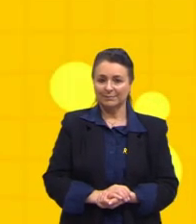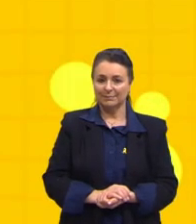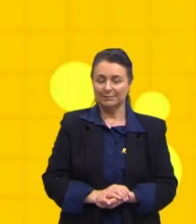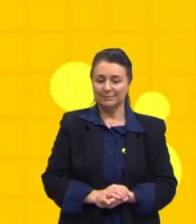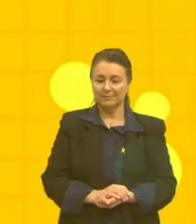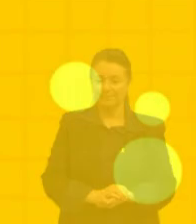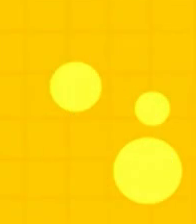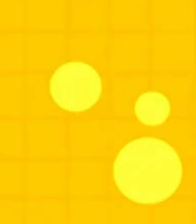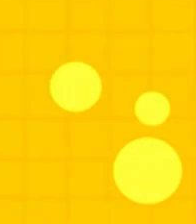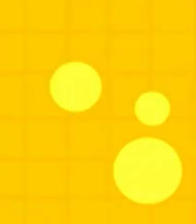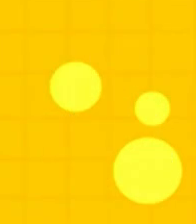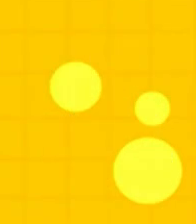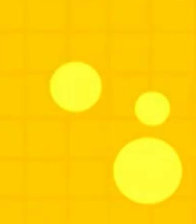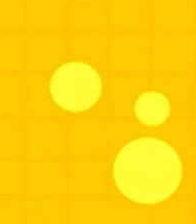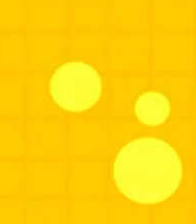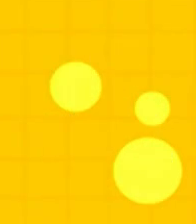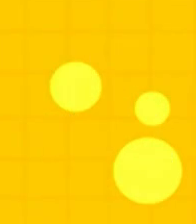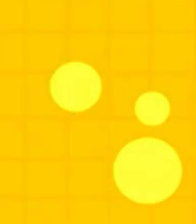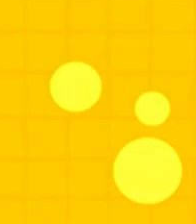Tchau,